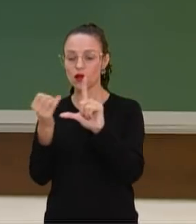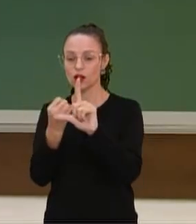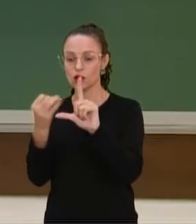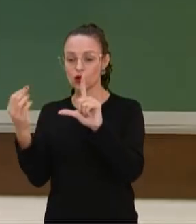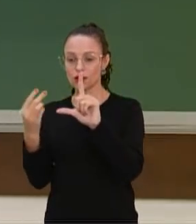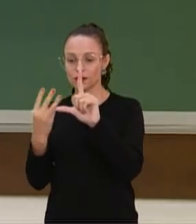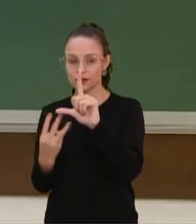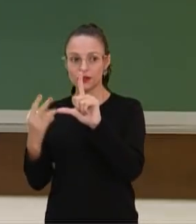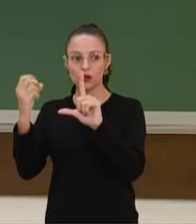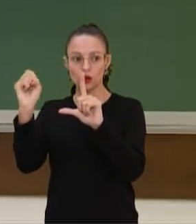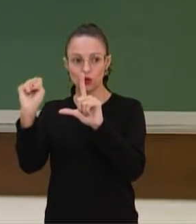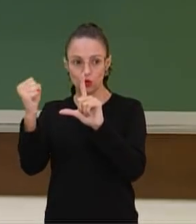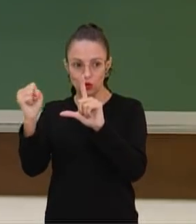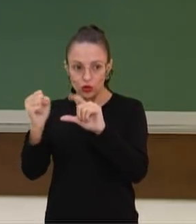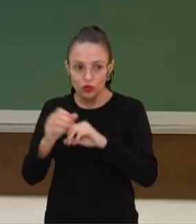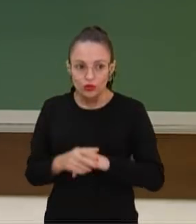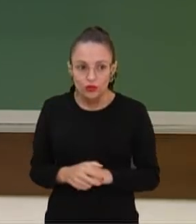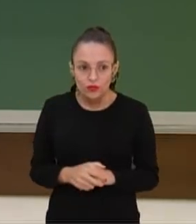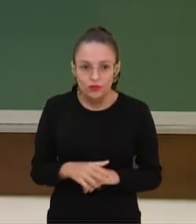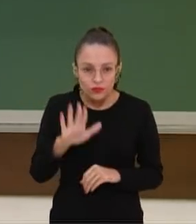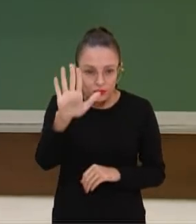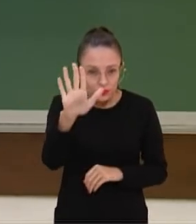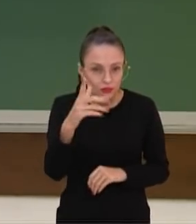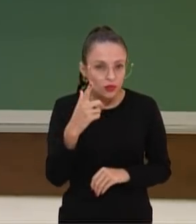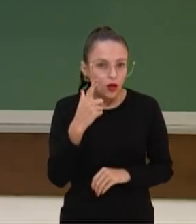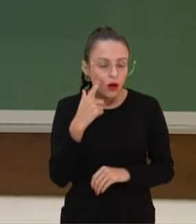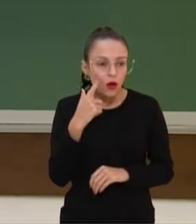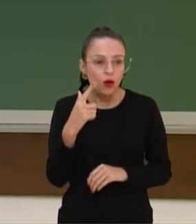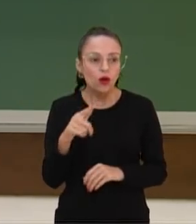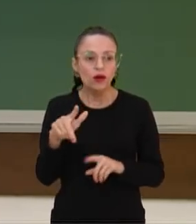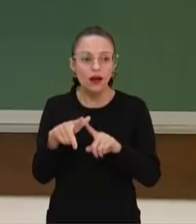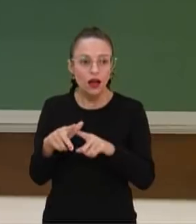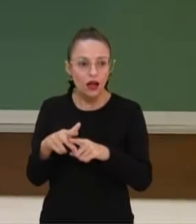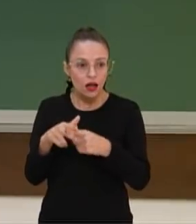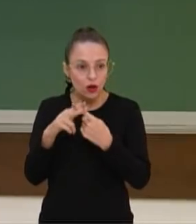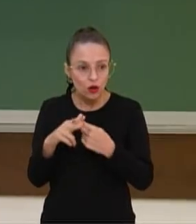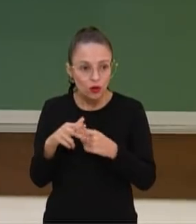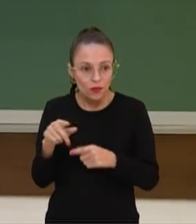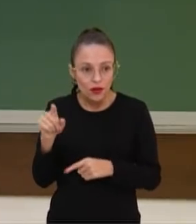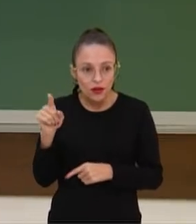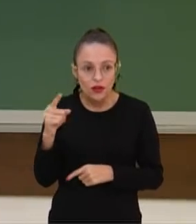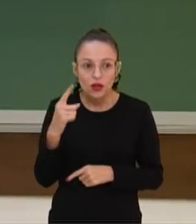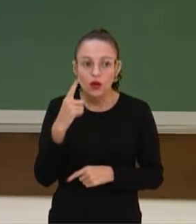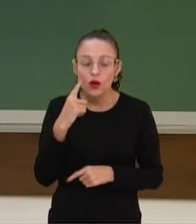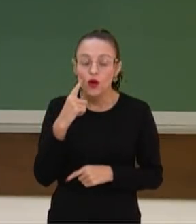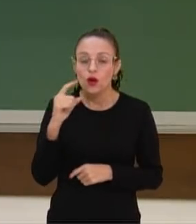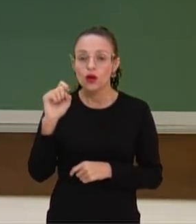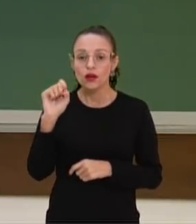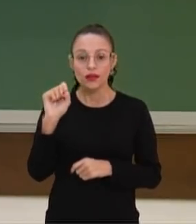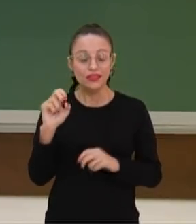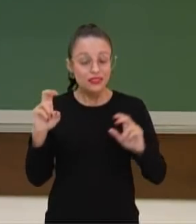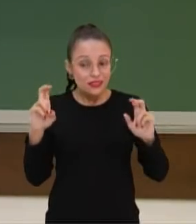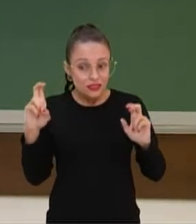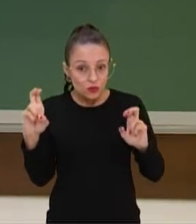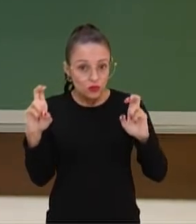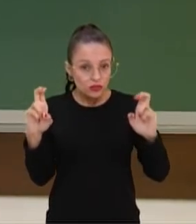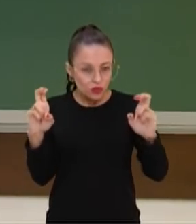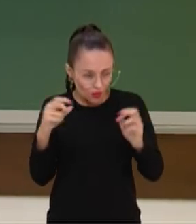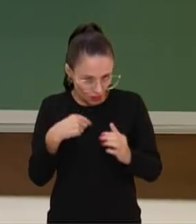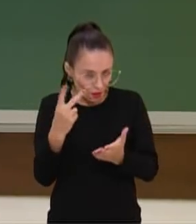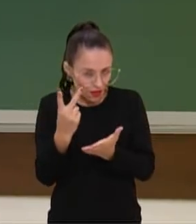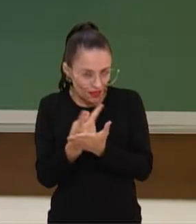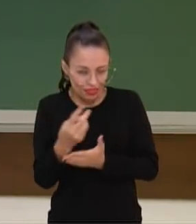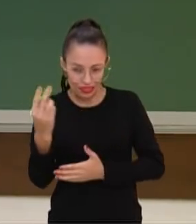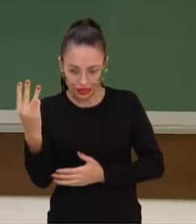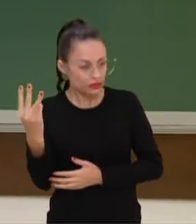base 3. Aqui tem uma correçãozinha, gente, aqui. Vamos considerar log de 8 na base 5, tá? Um errinho de